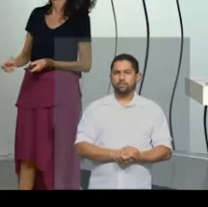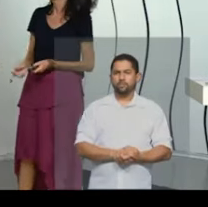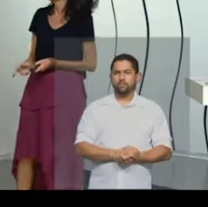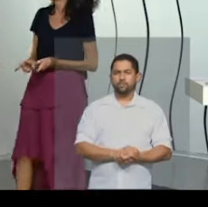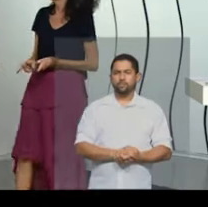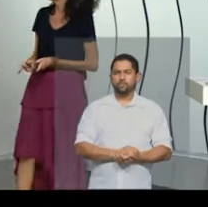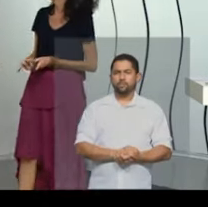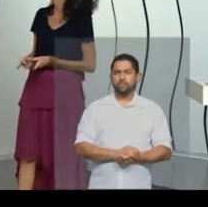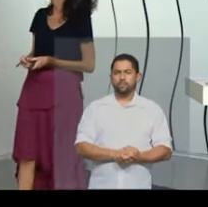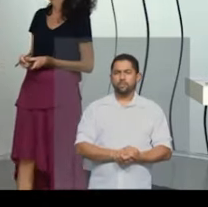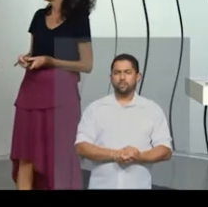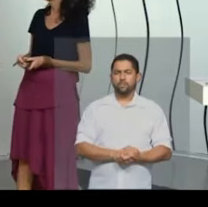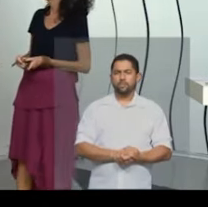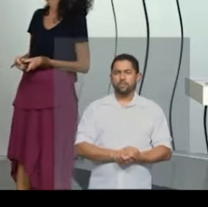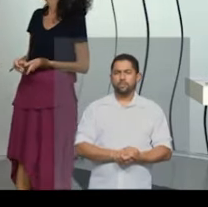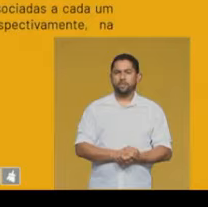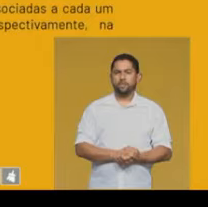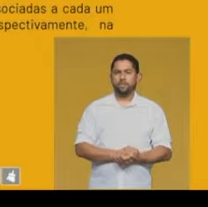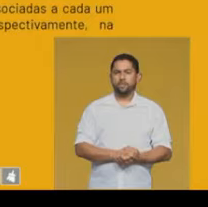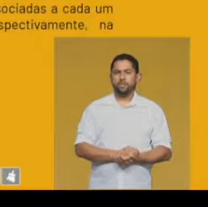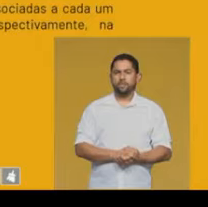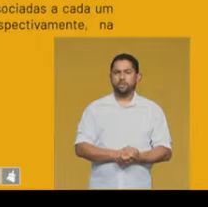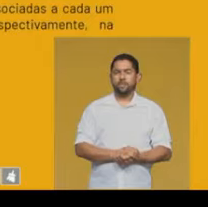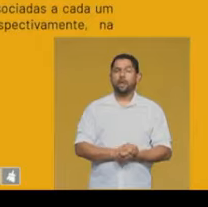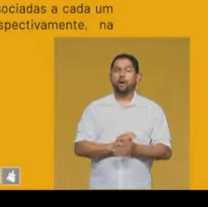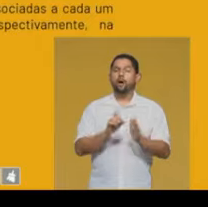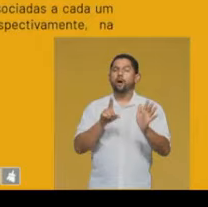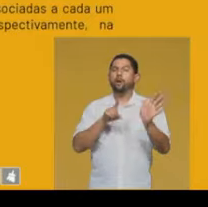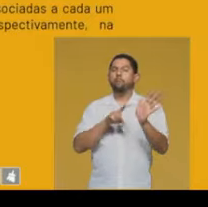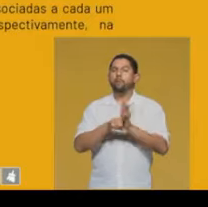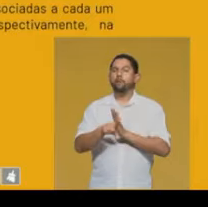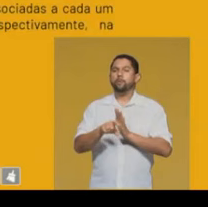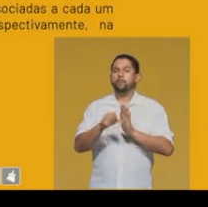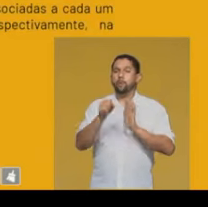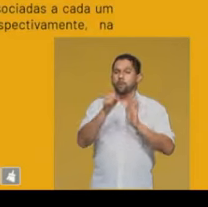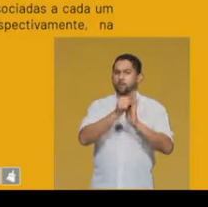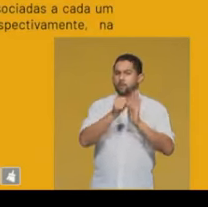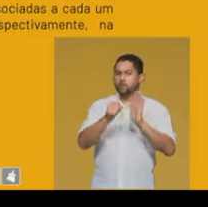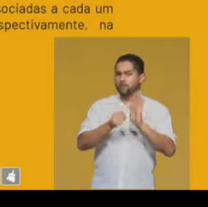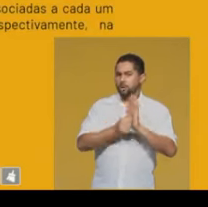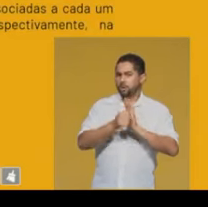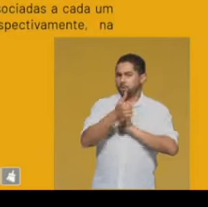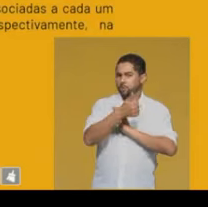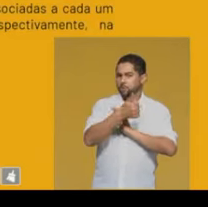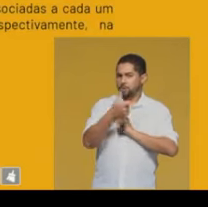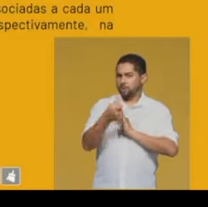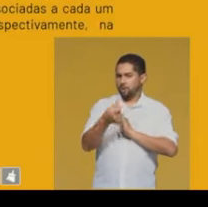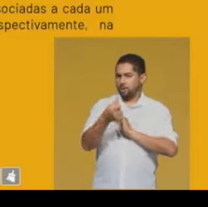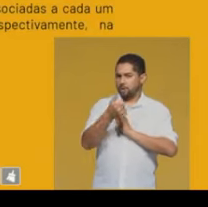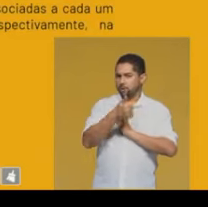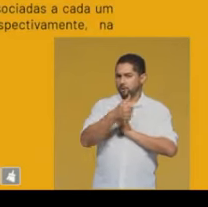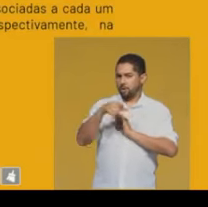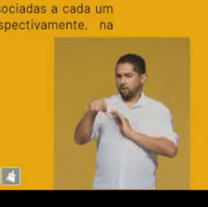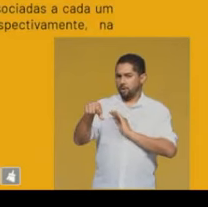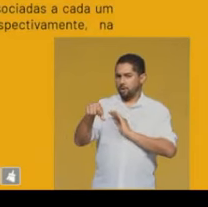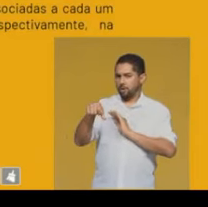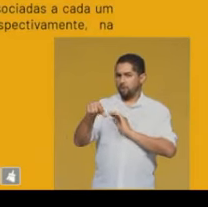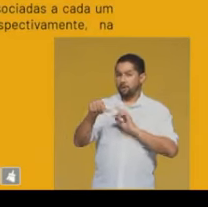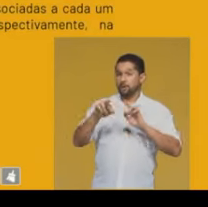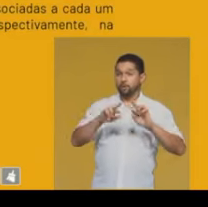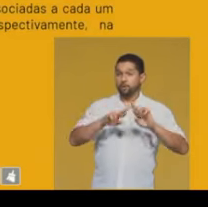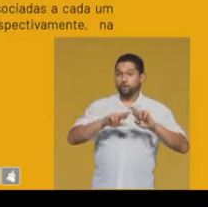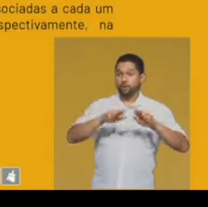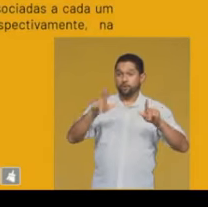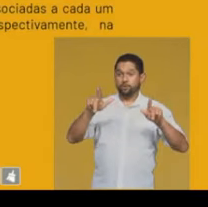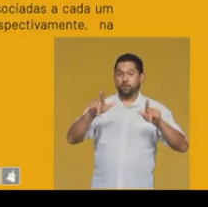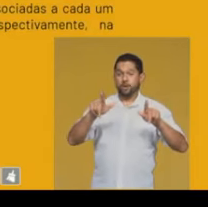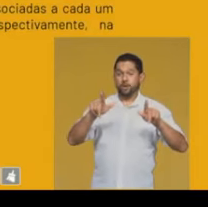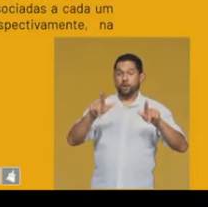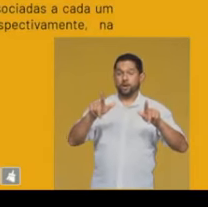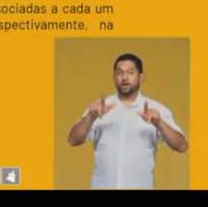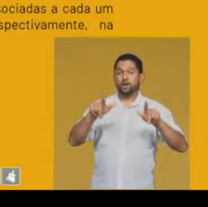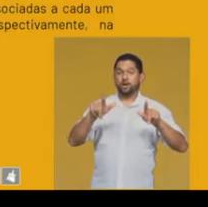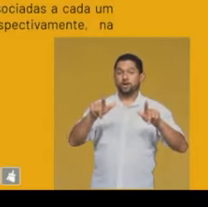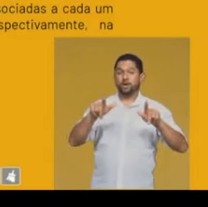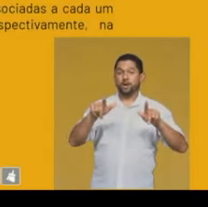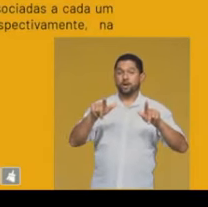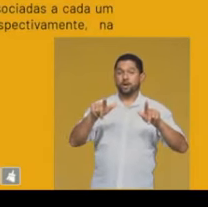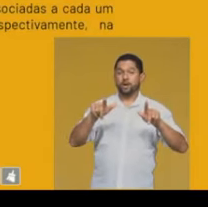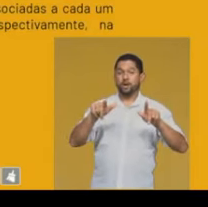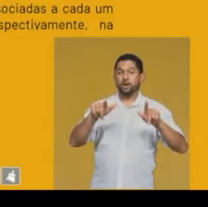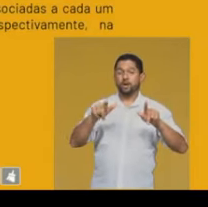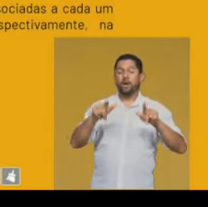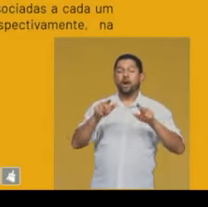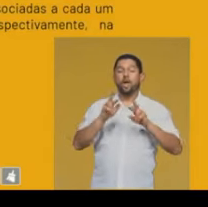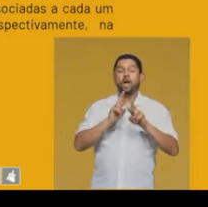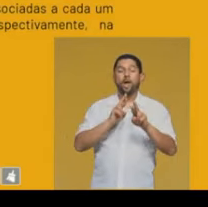A questão, entre os séculos XVI e XIX, diferentes concepções sobre as relações entre Estado